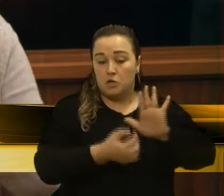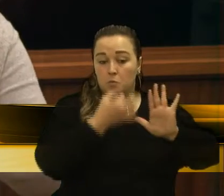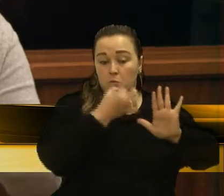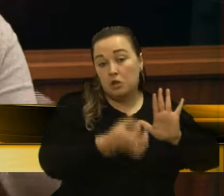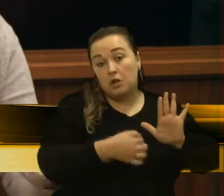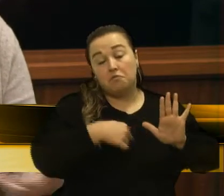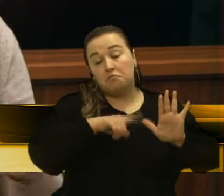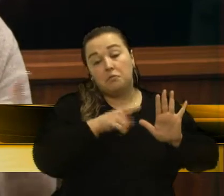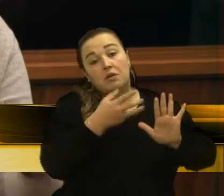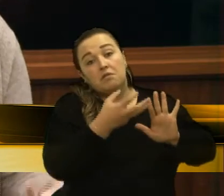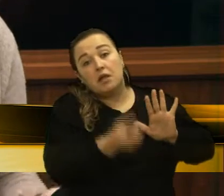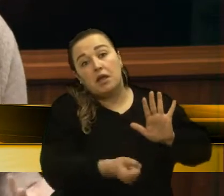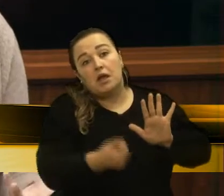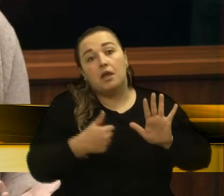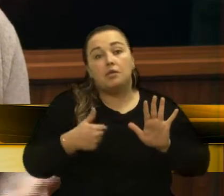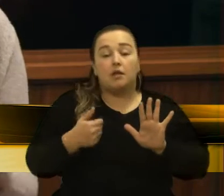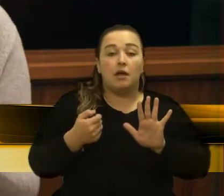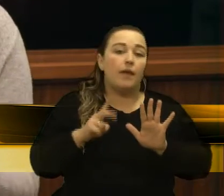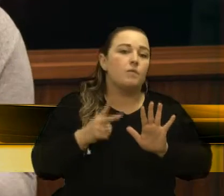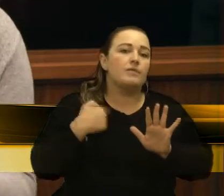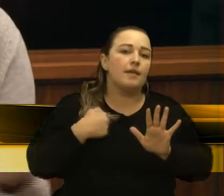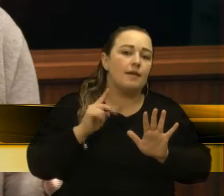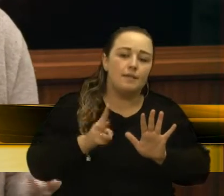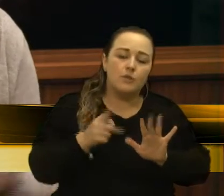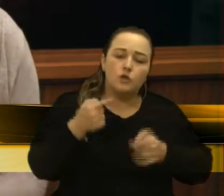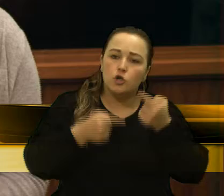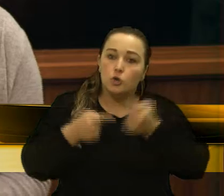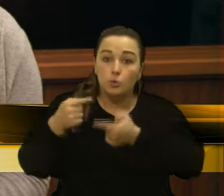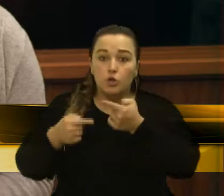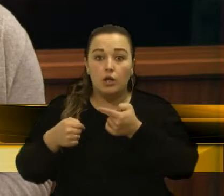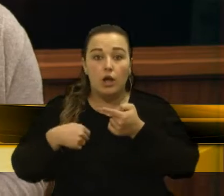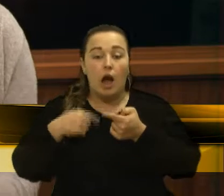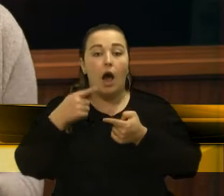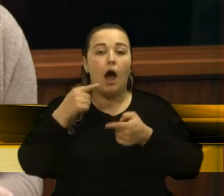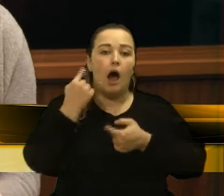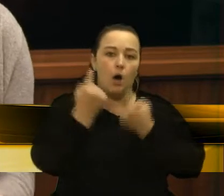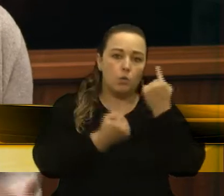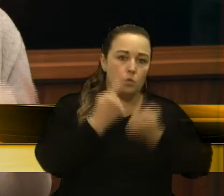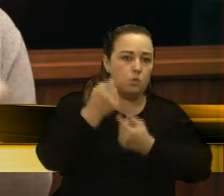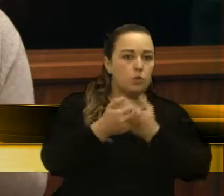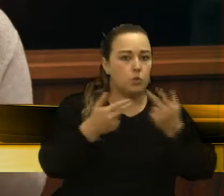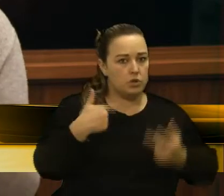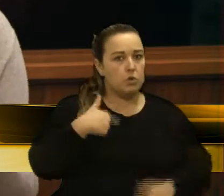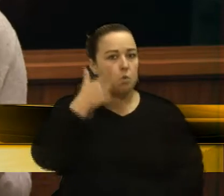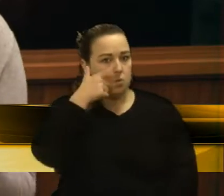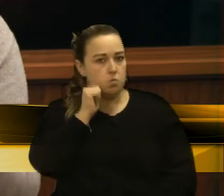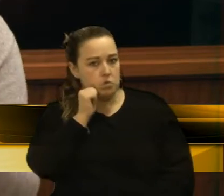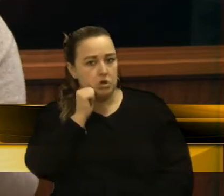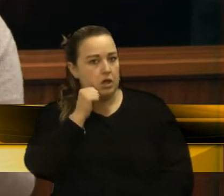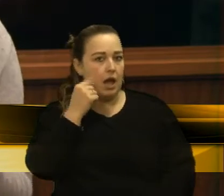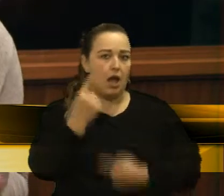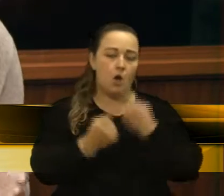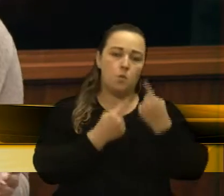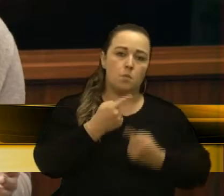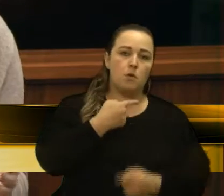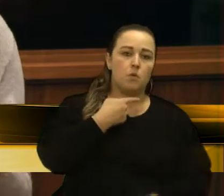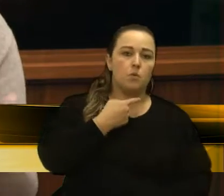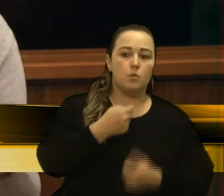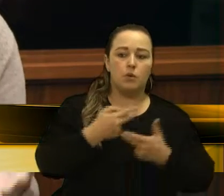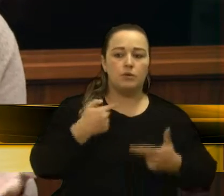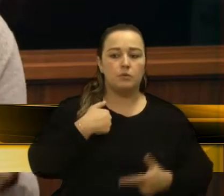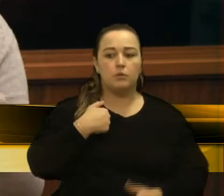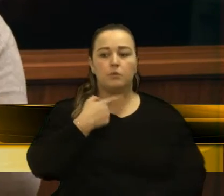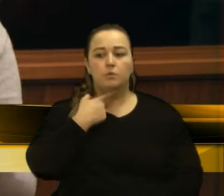pelos argumentos, pelo debate. Por um exemplo, foi a questão da ZOC, de drenagem. Eu entrei convicta de que não deveria retirar a ZOC